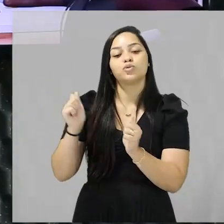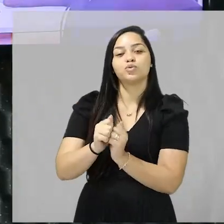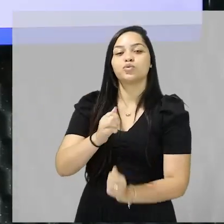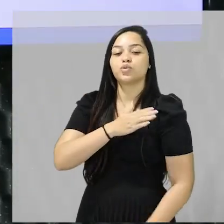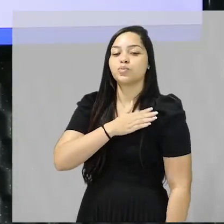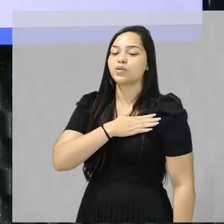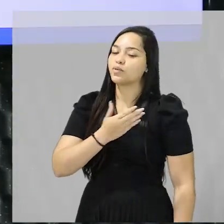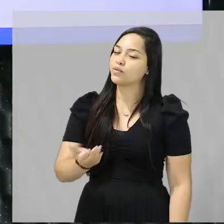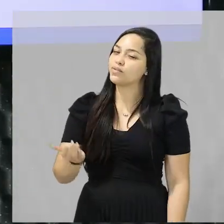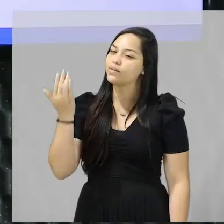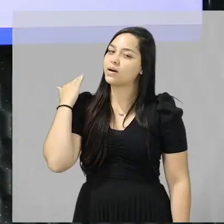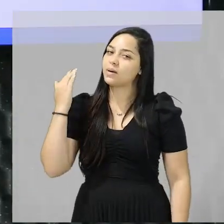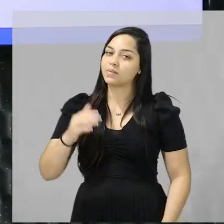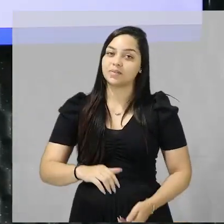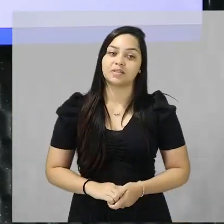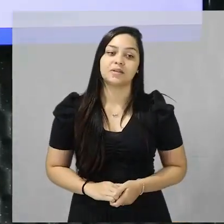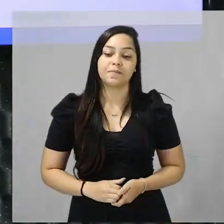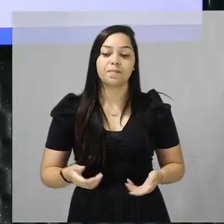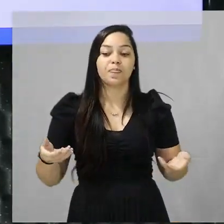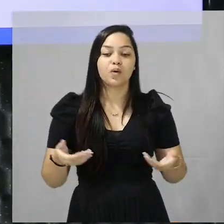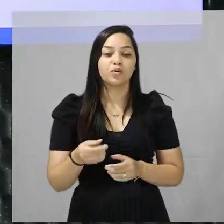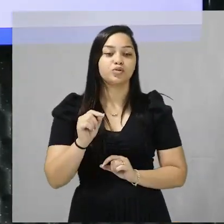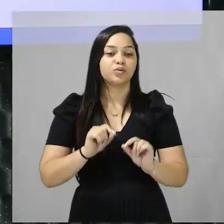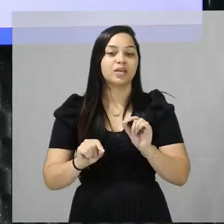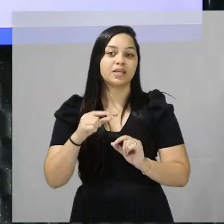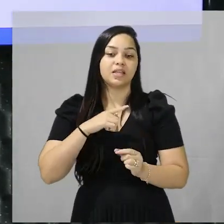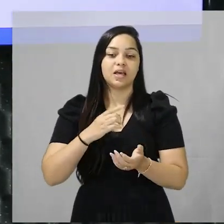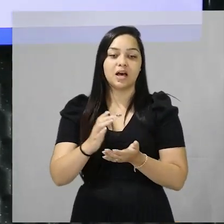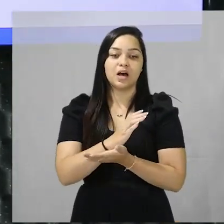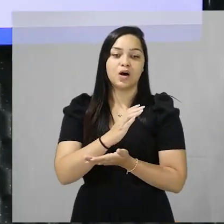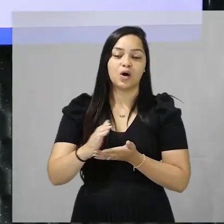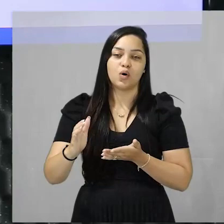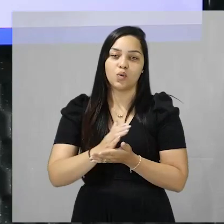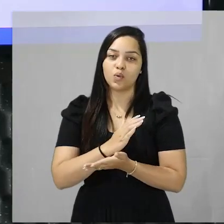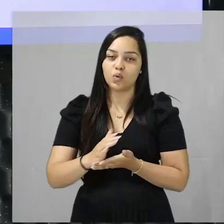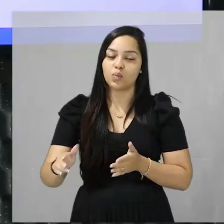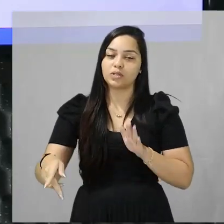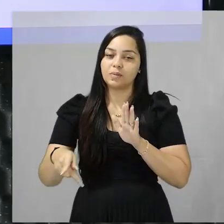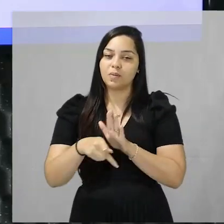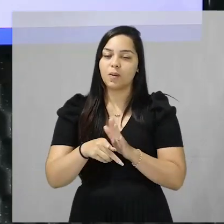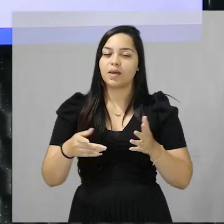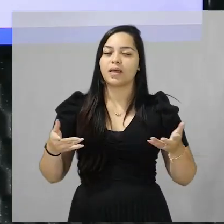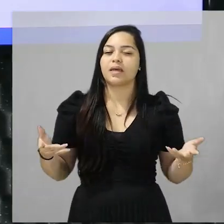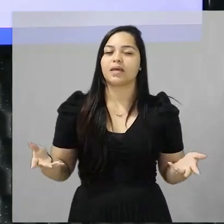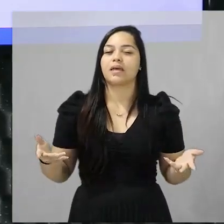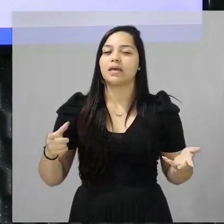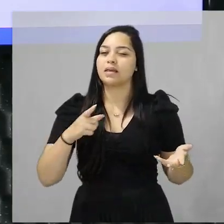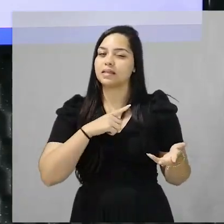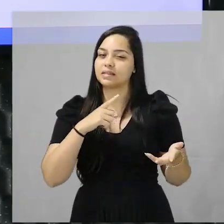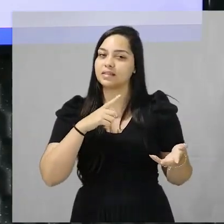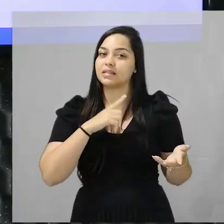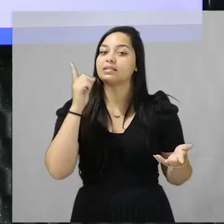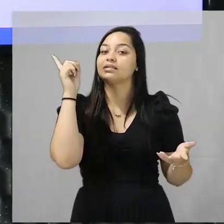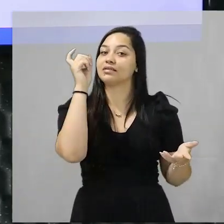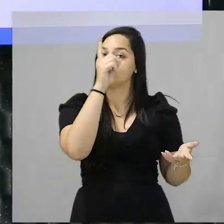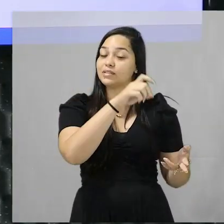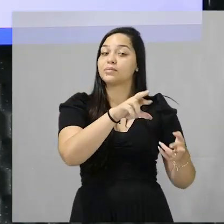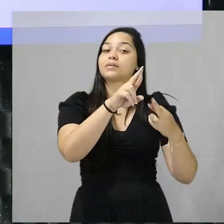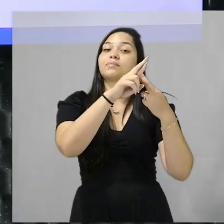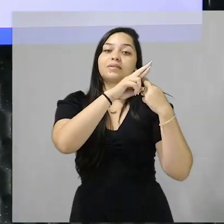Vamos lá. Nós temos aqui algumas referências a esta difícil